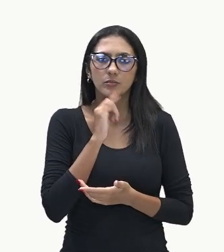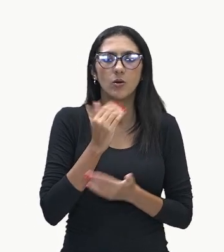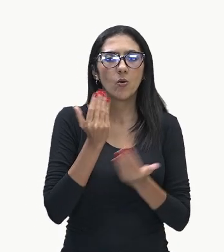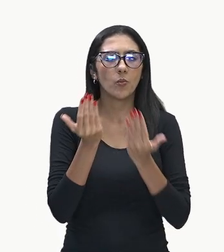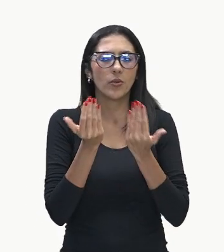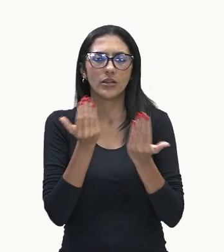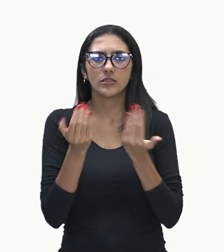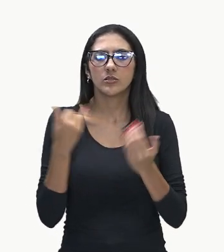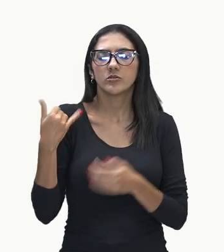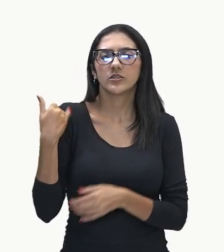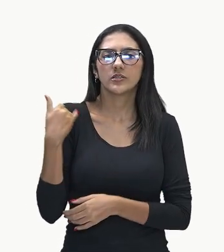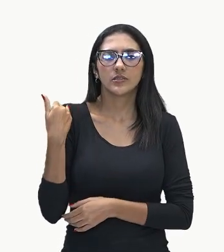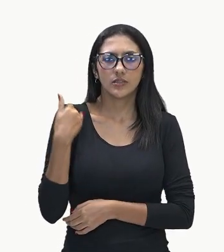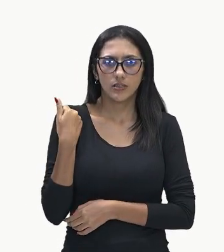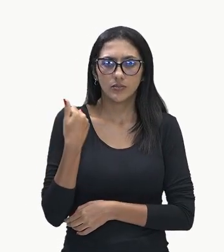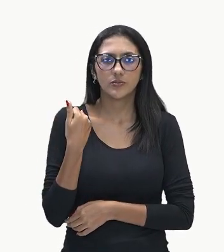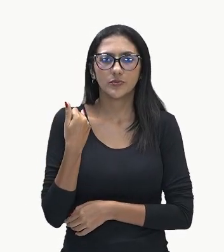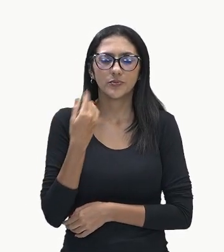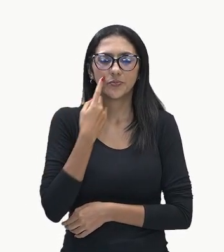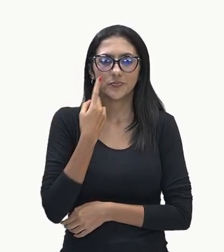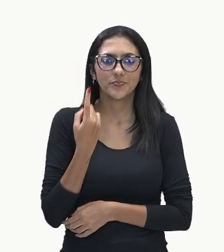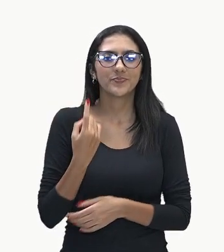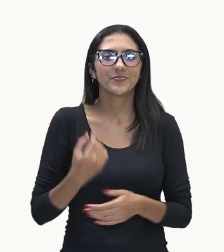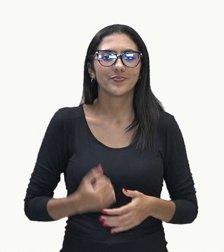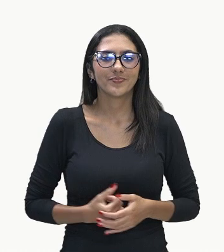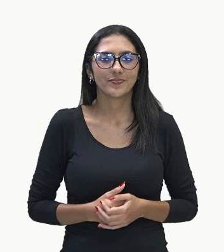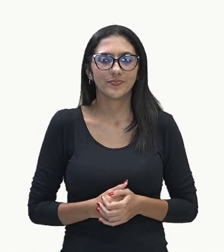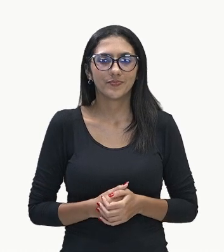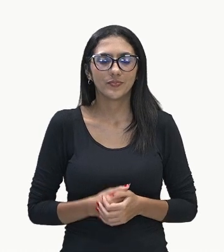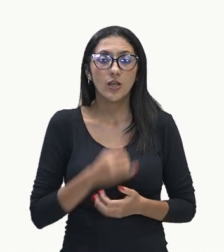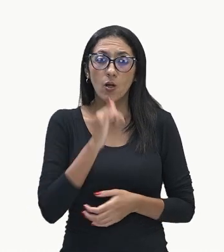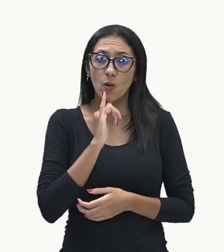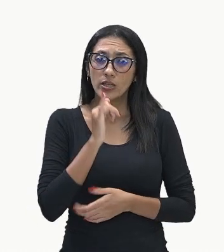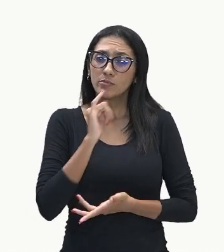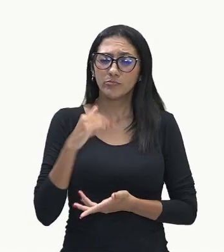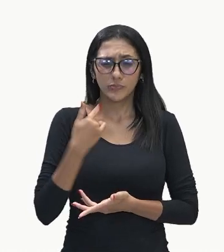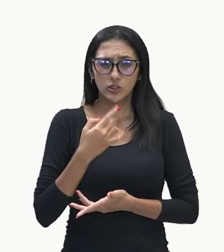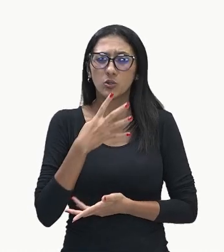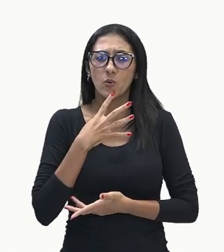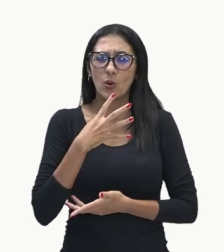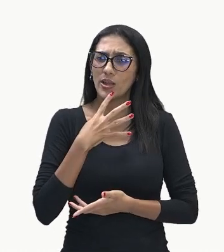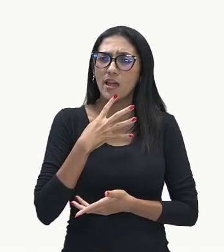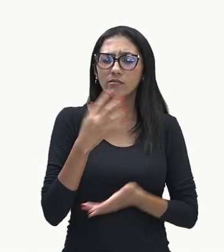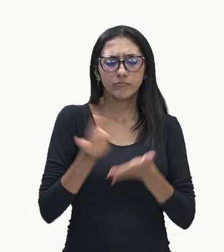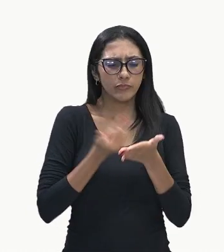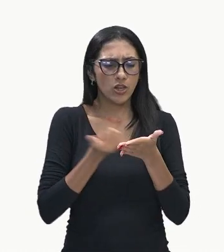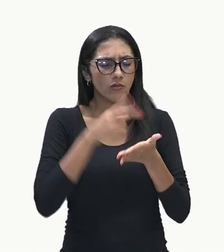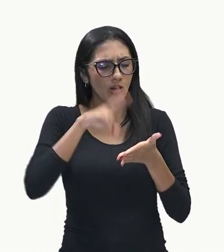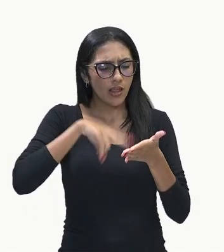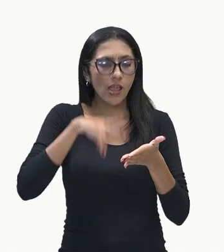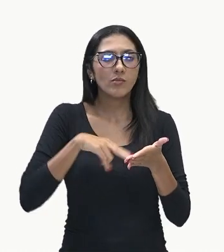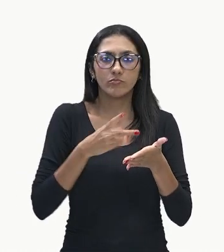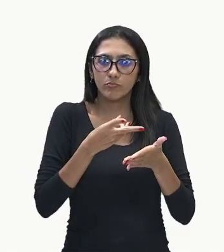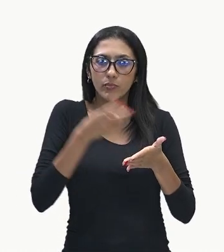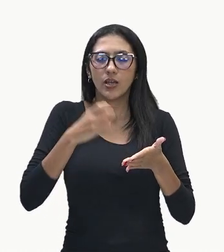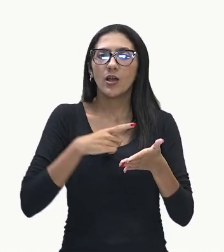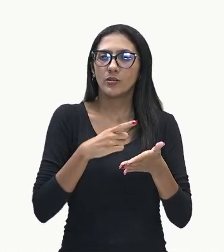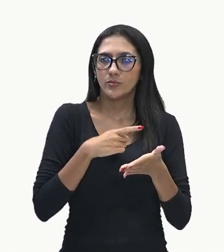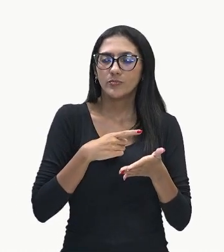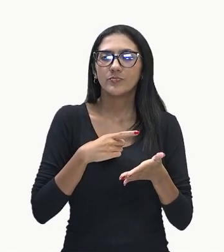ver? Acompanhe a leitura aí na sua tela. É um exemplo corriqueiro aí em livros de matemática, não é? E muitas vezes